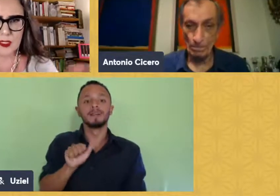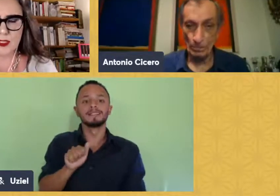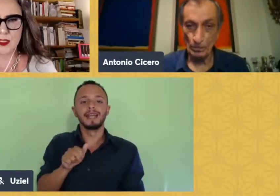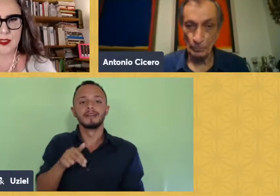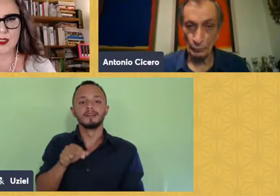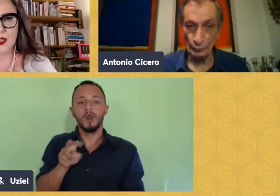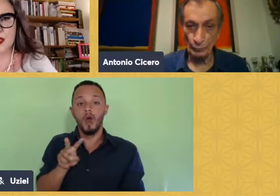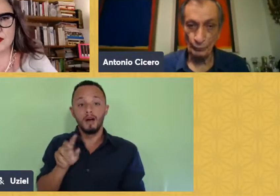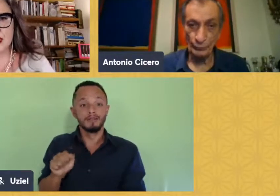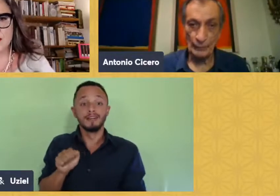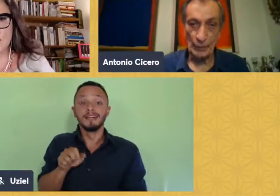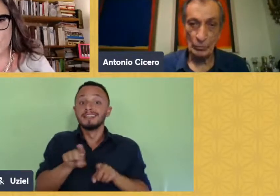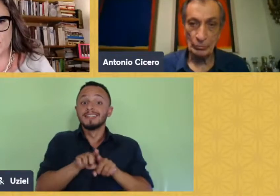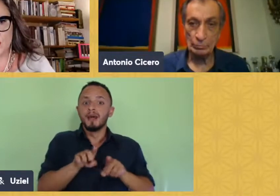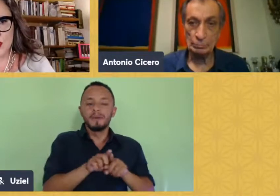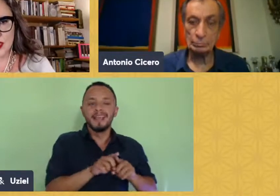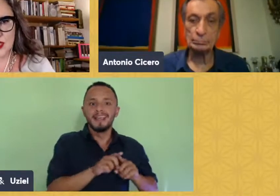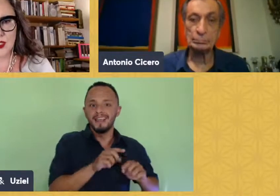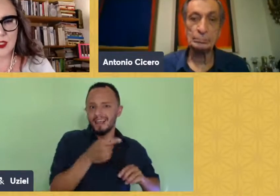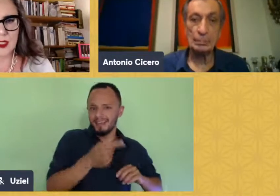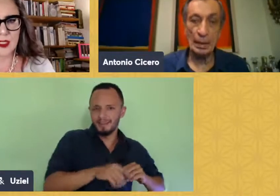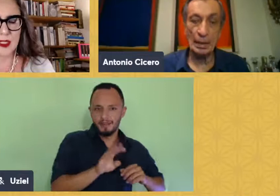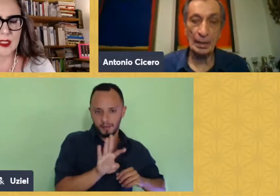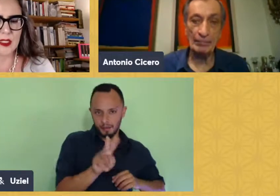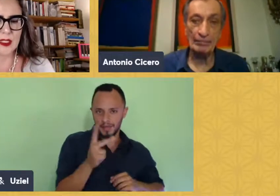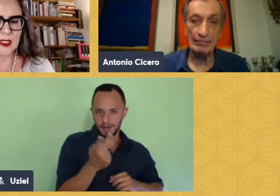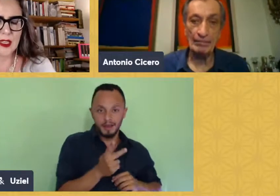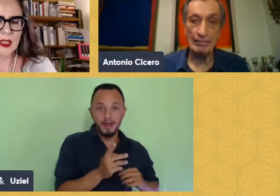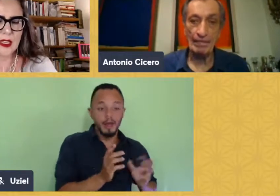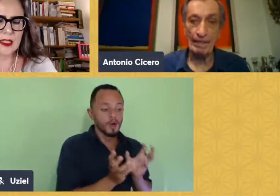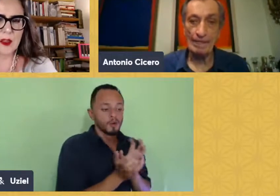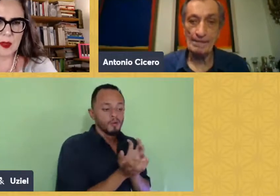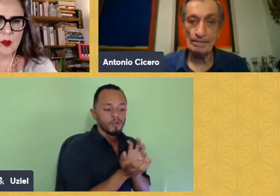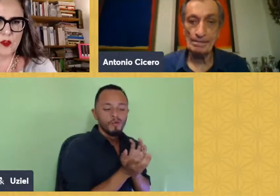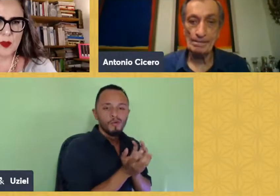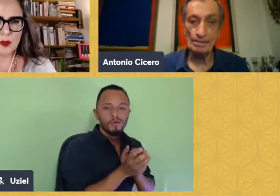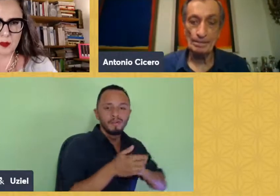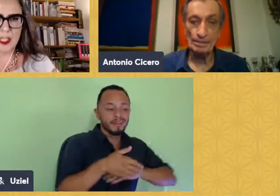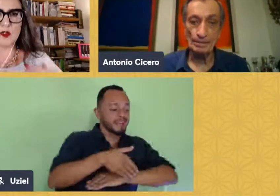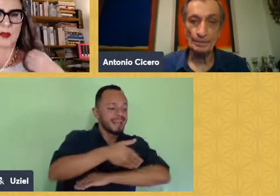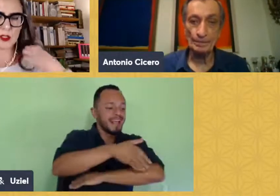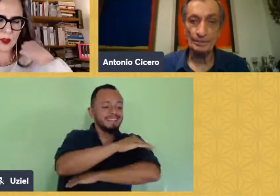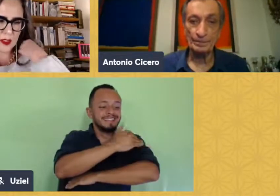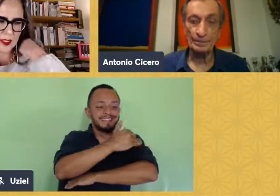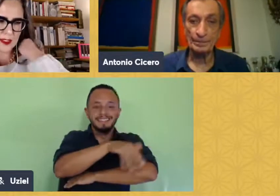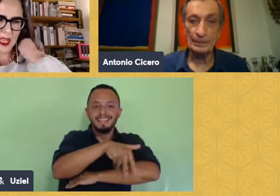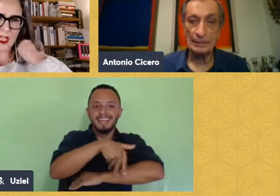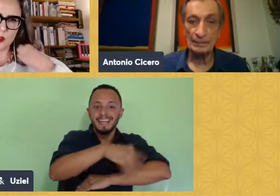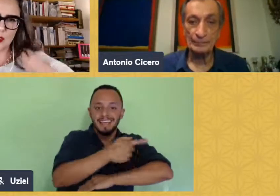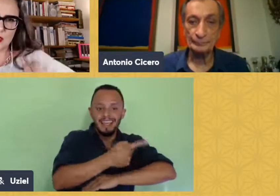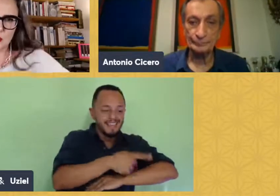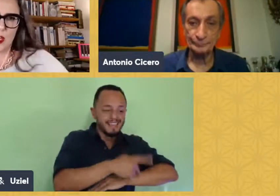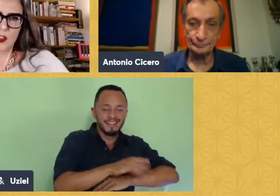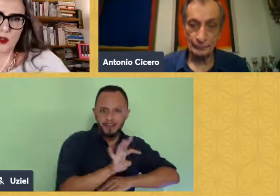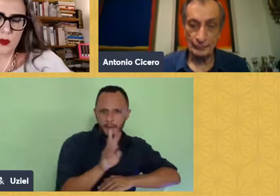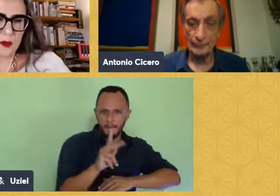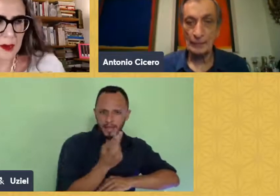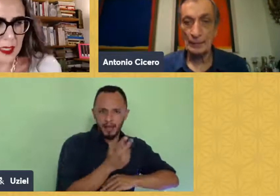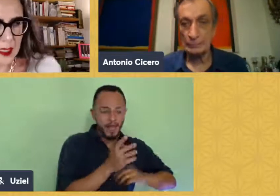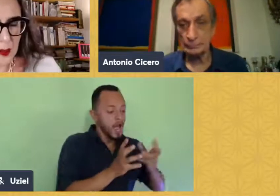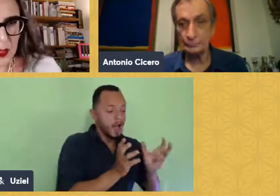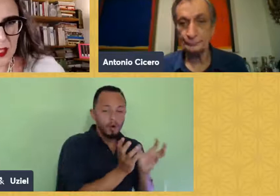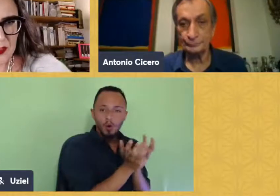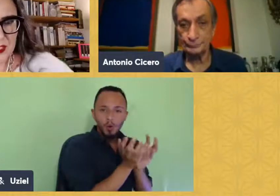com letristas maravilhosos, né? Que também é um movimento menos citado, mas que eu